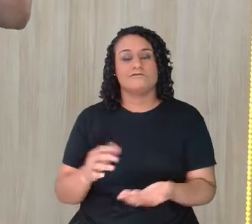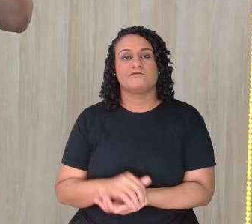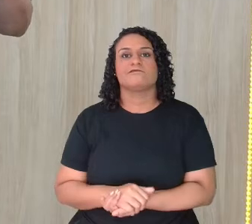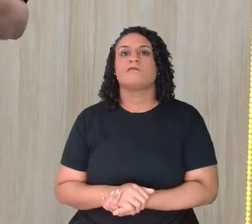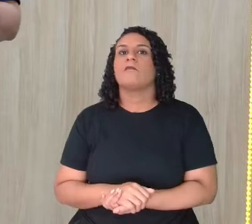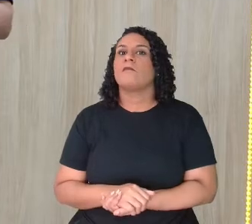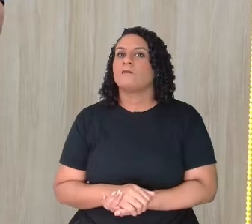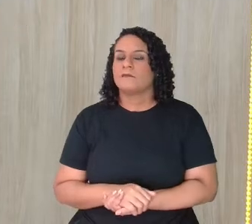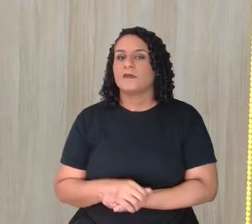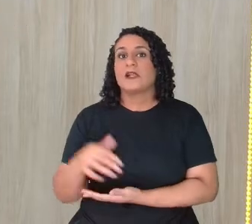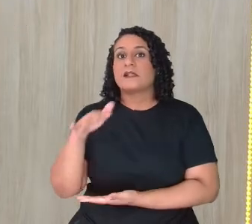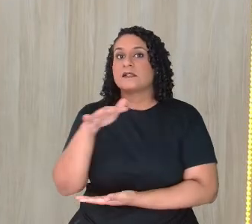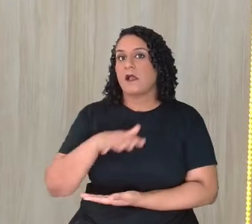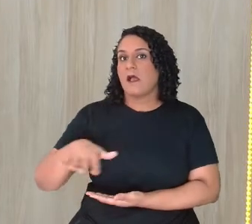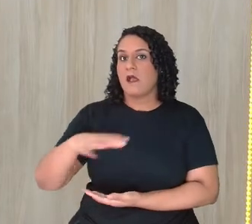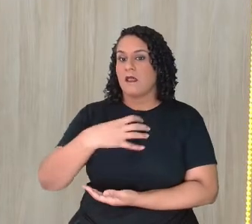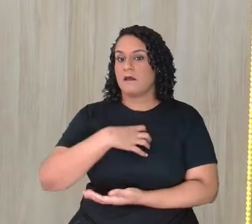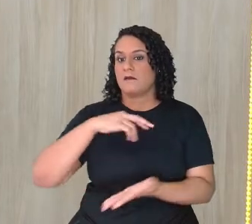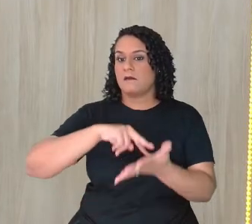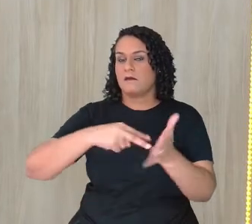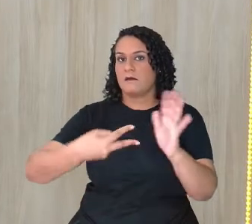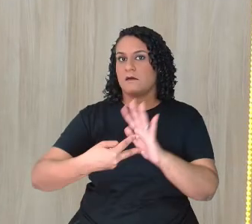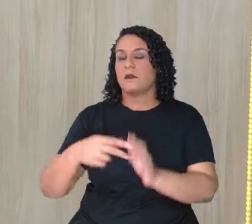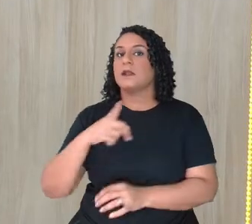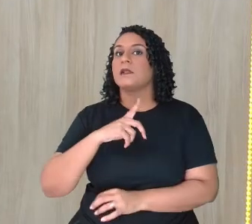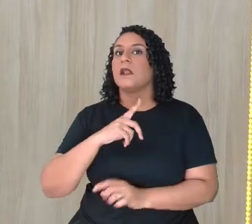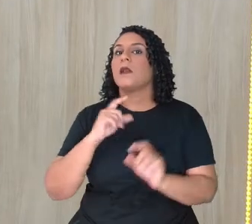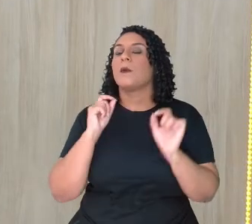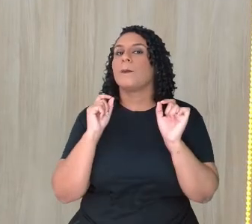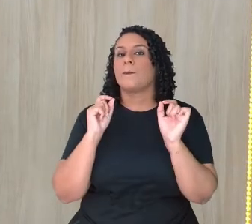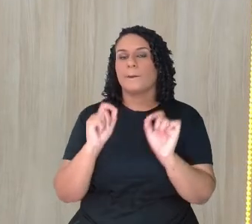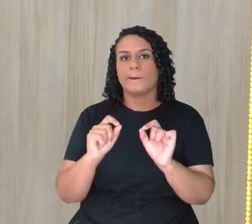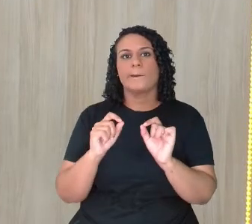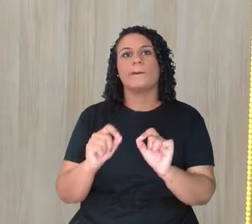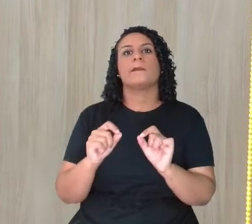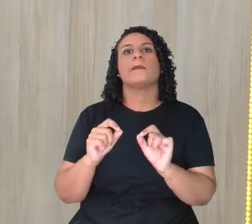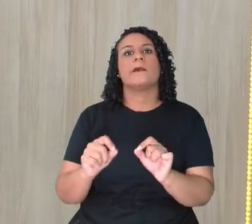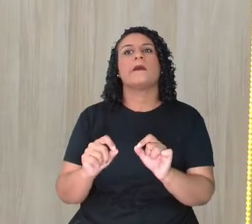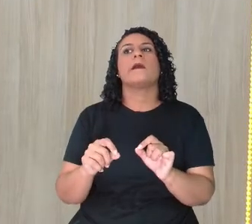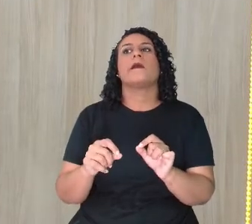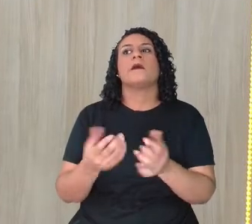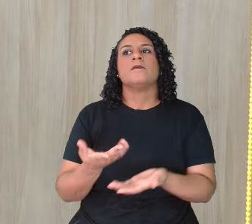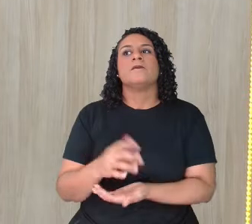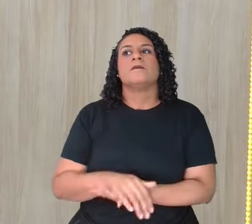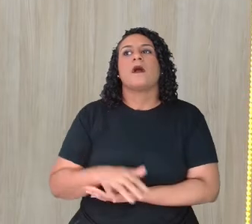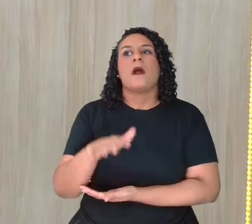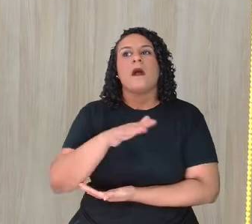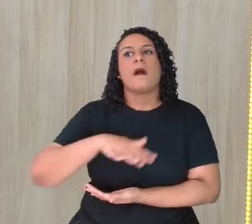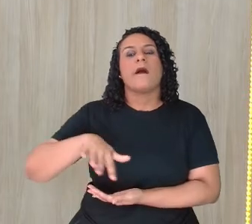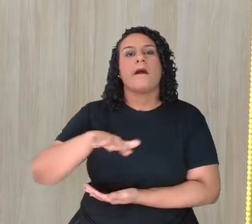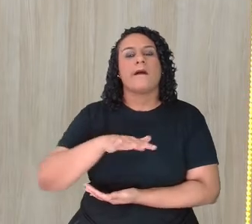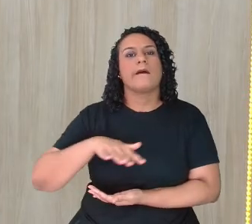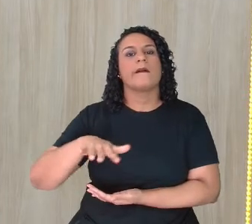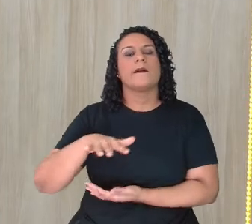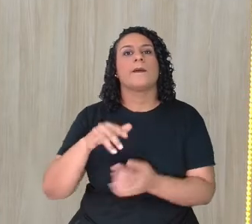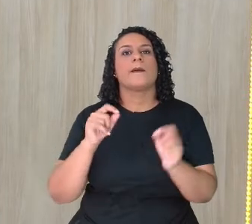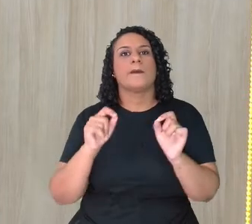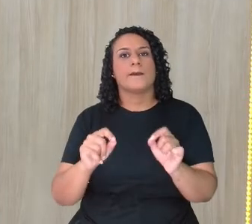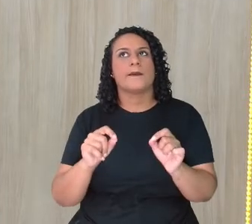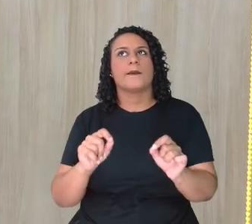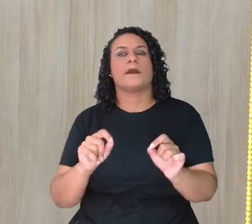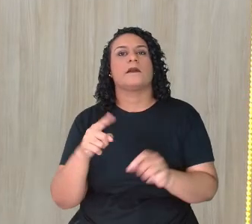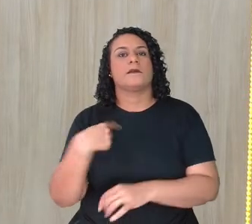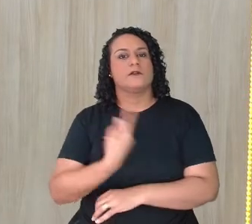da oralidade, nós temos os campos de atuações, não é? Nós temos todos os campos de atuação da nossa